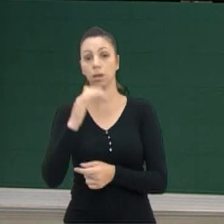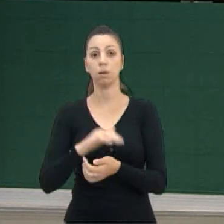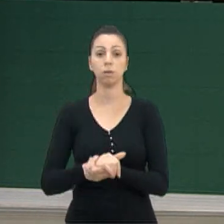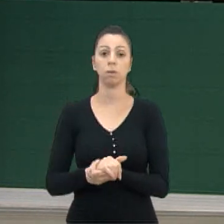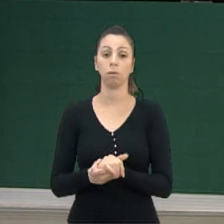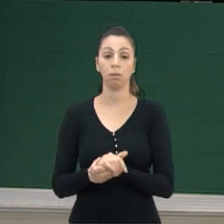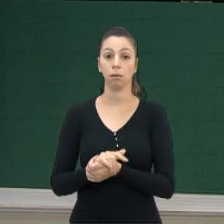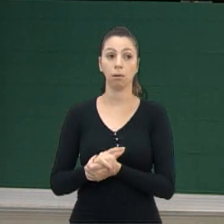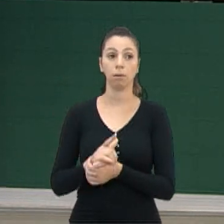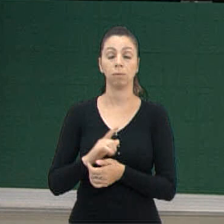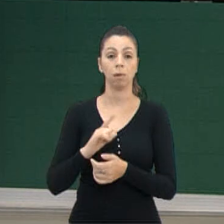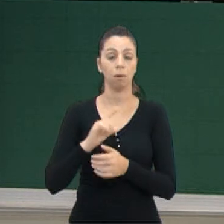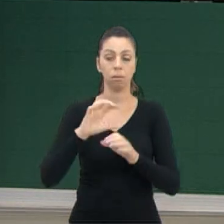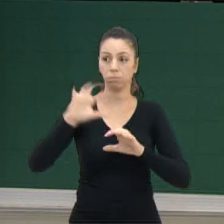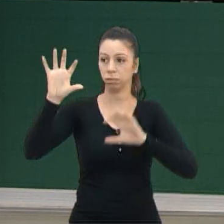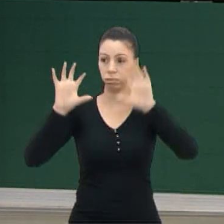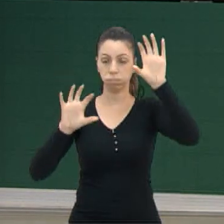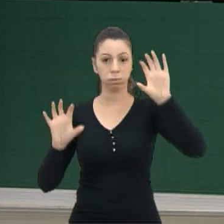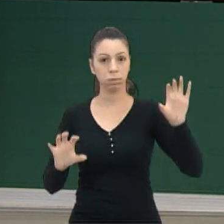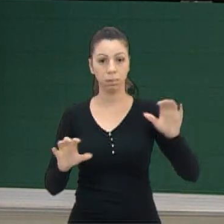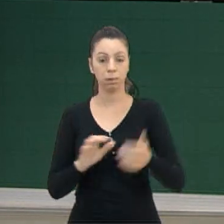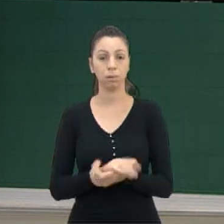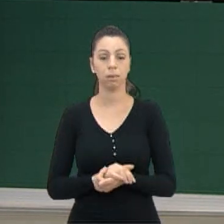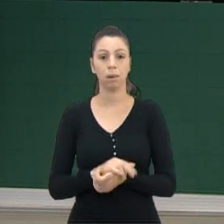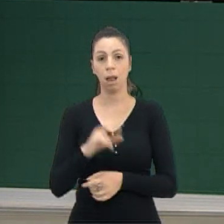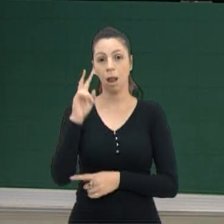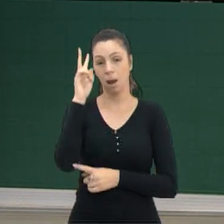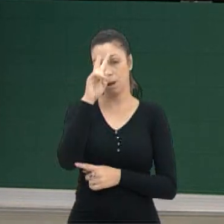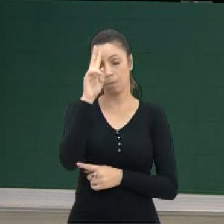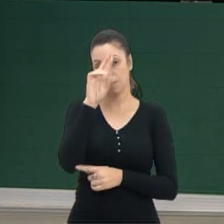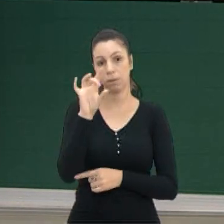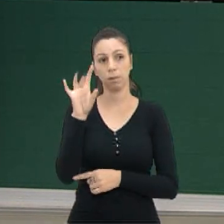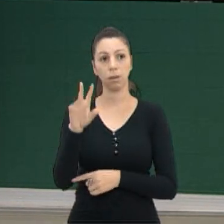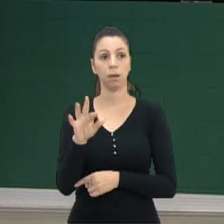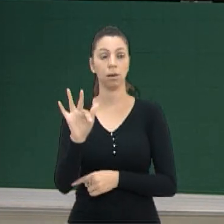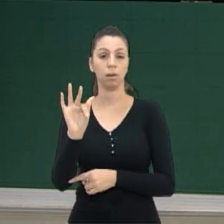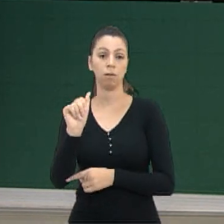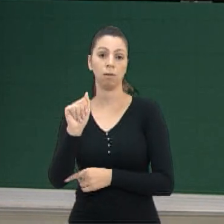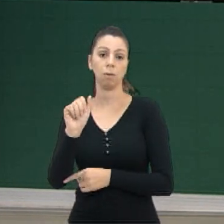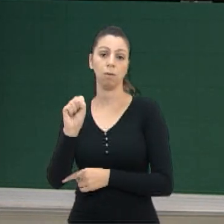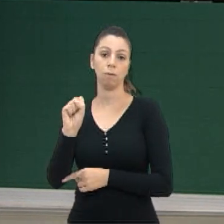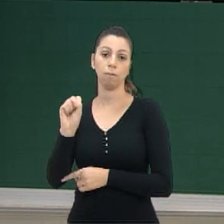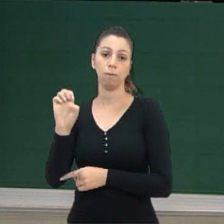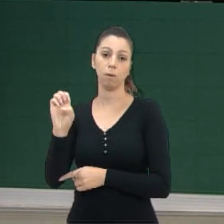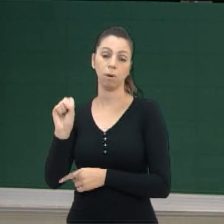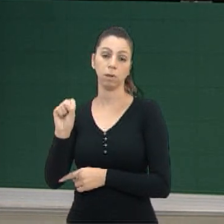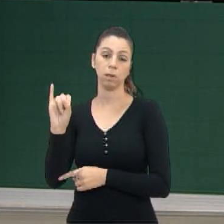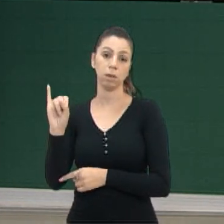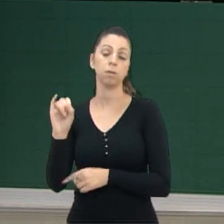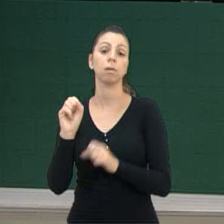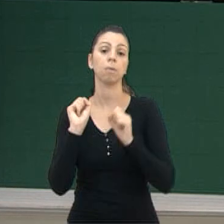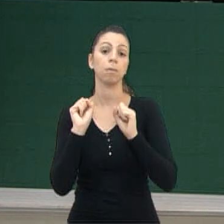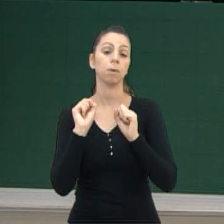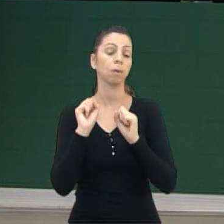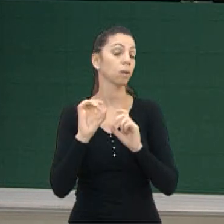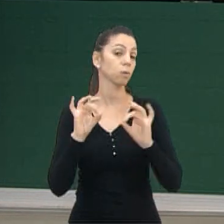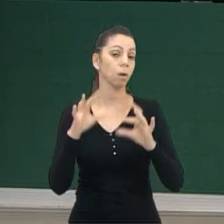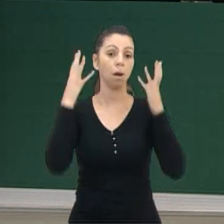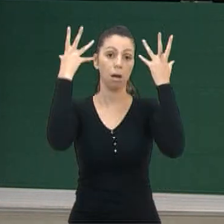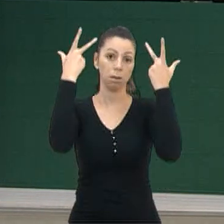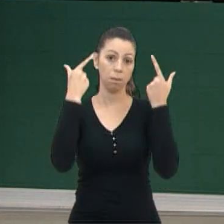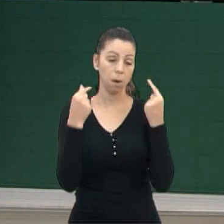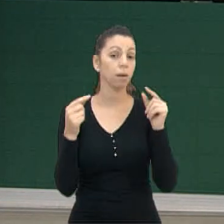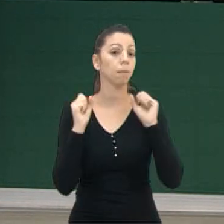assim por diante. Lembrando que fósseis não é só de animais, pode ser também de